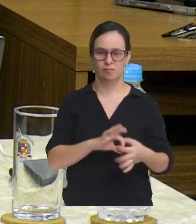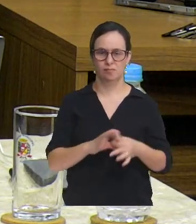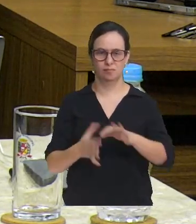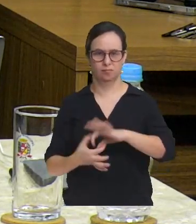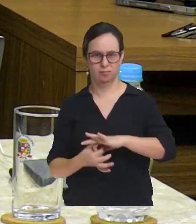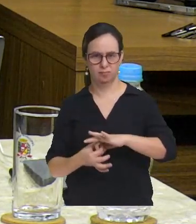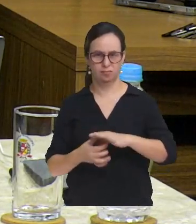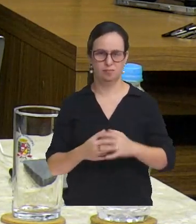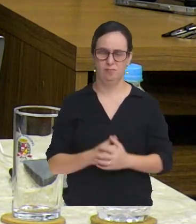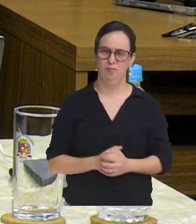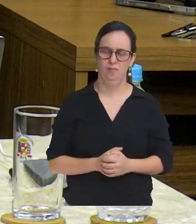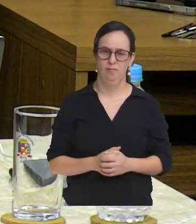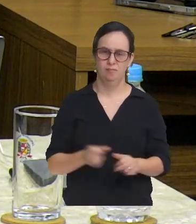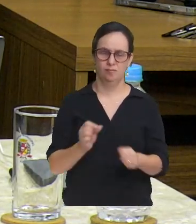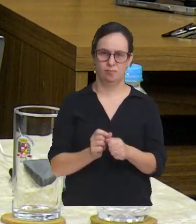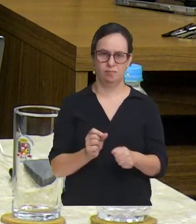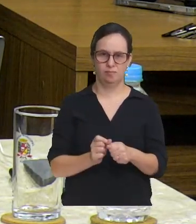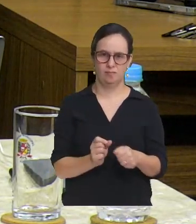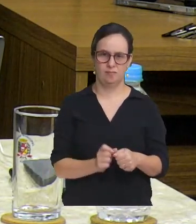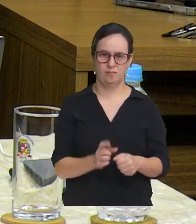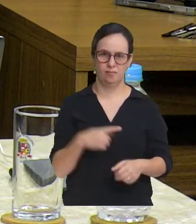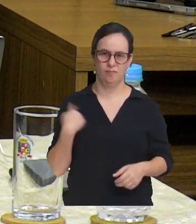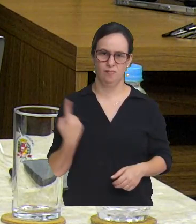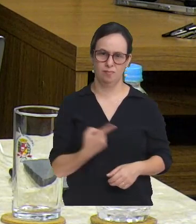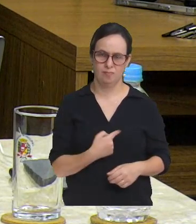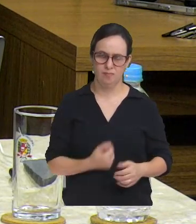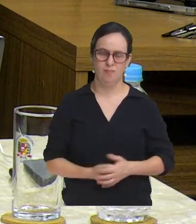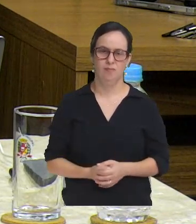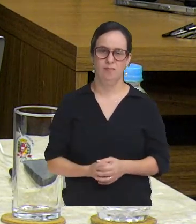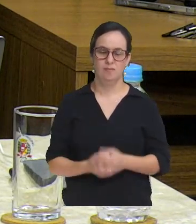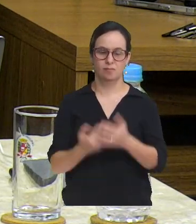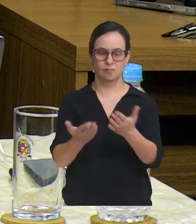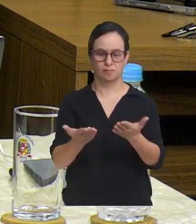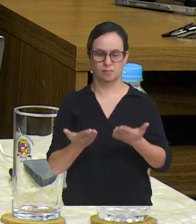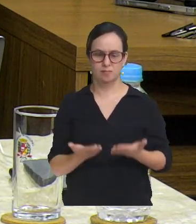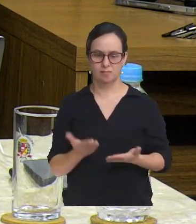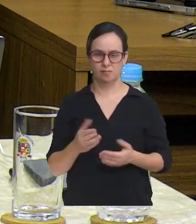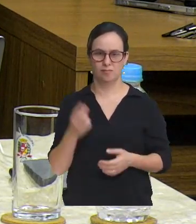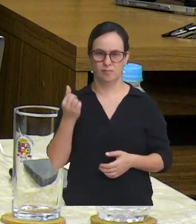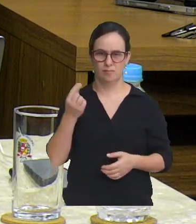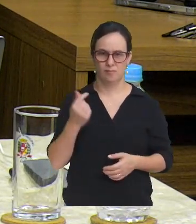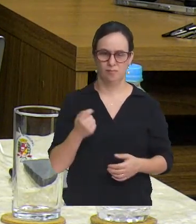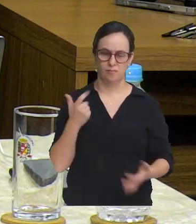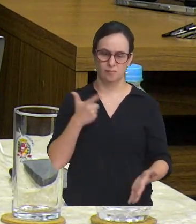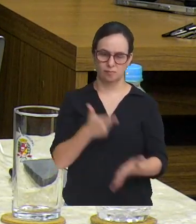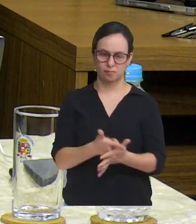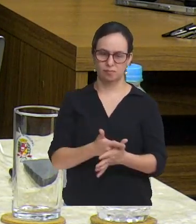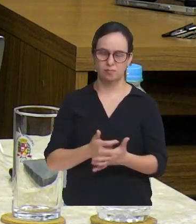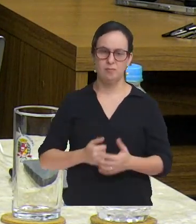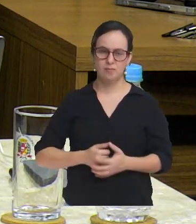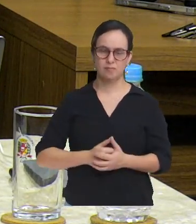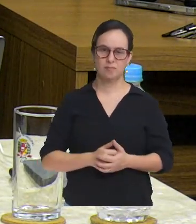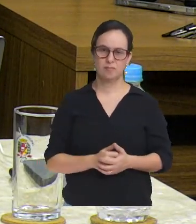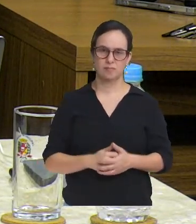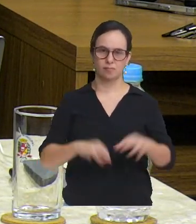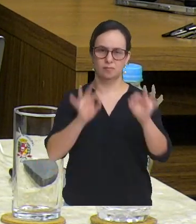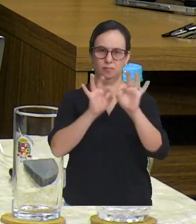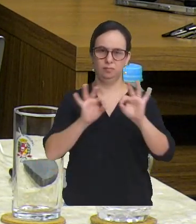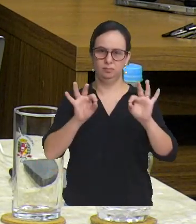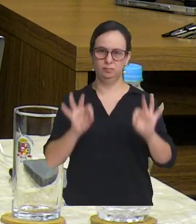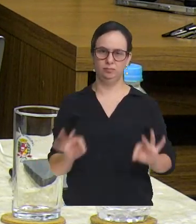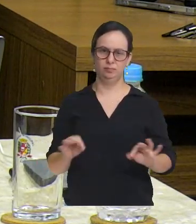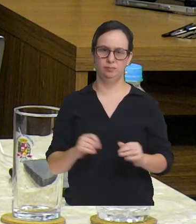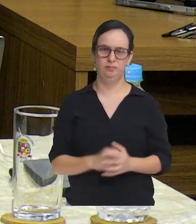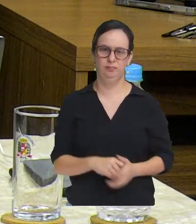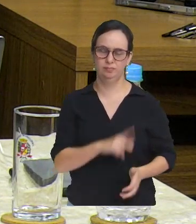essa instalação, é que nós estamos abrindo, então, esse crédito para poder custear aí esse projeto. Então, senhor presidente, só para fazer